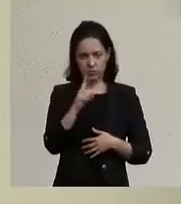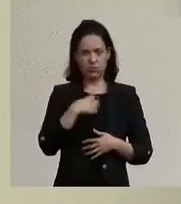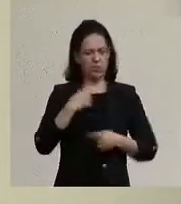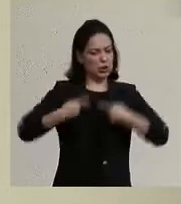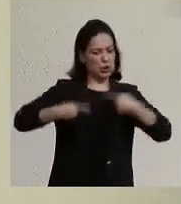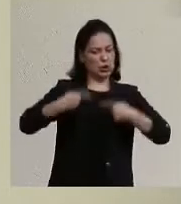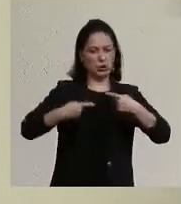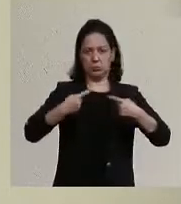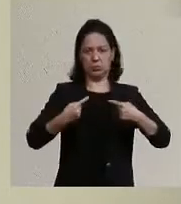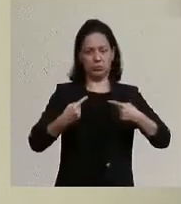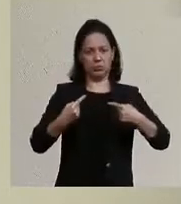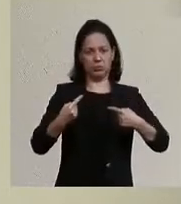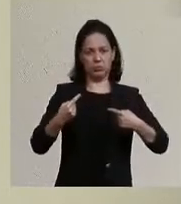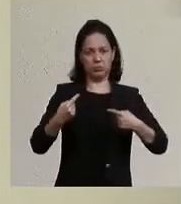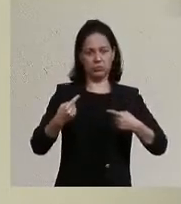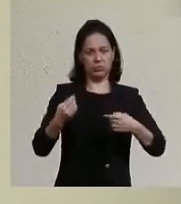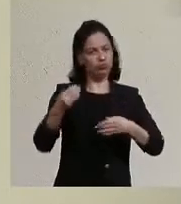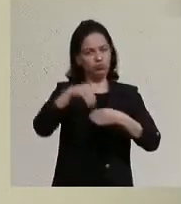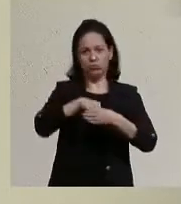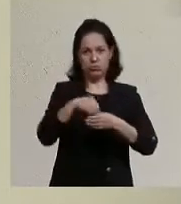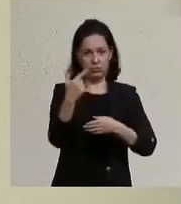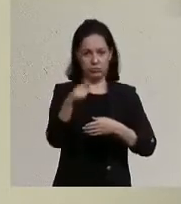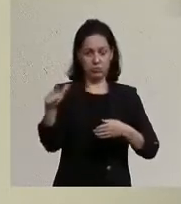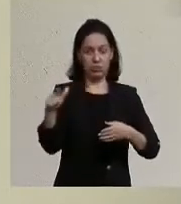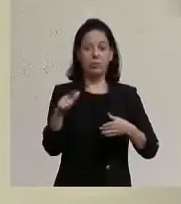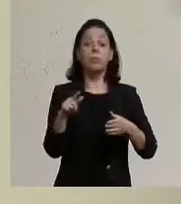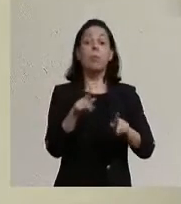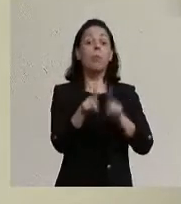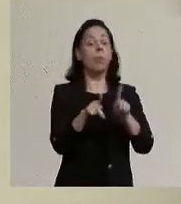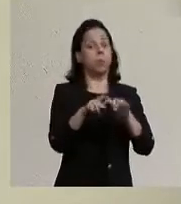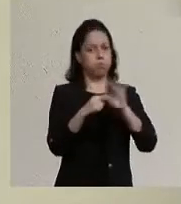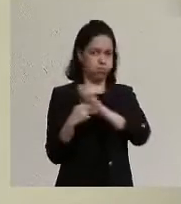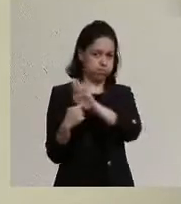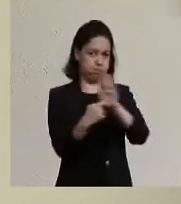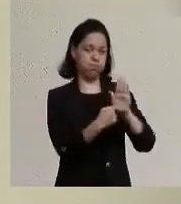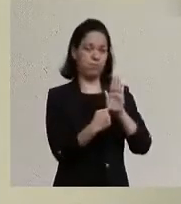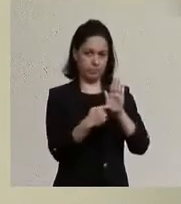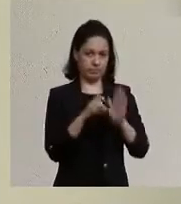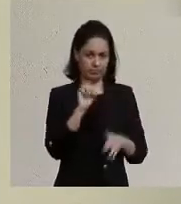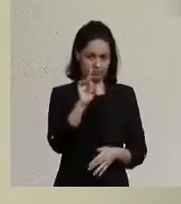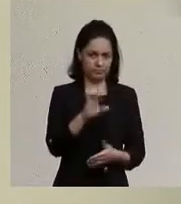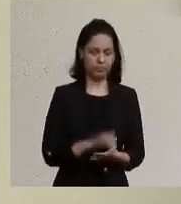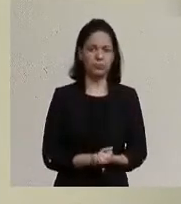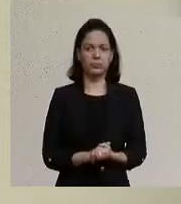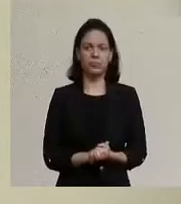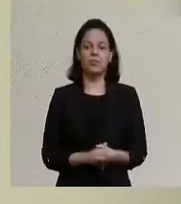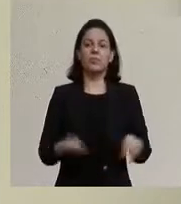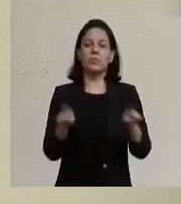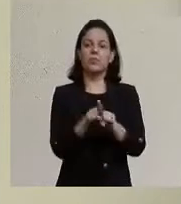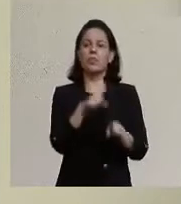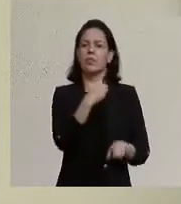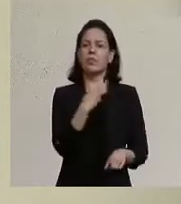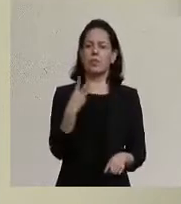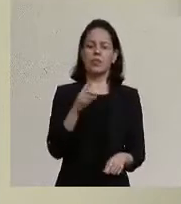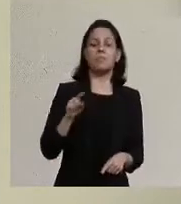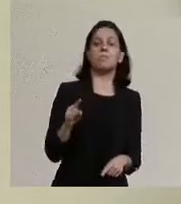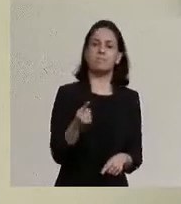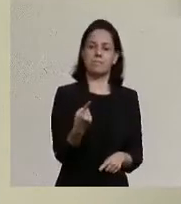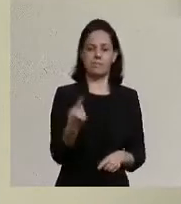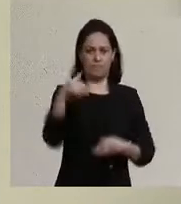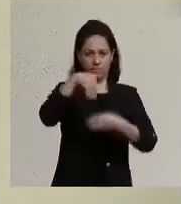disputas internas uma campanha voltada para nossa população E além disso mais de 13 mil votos na geral